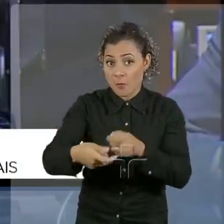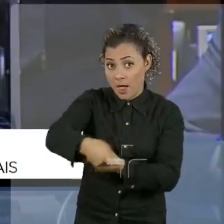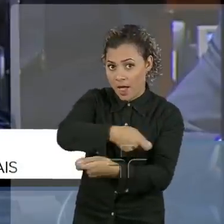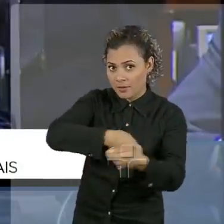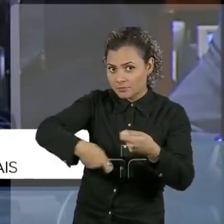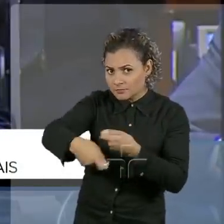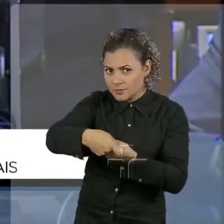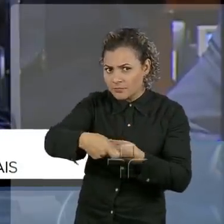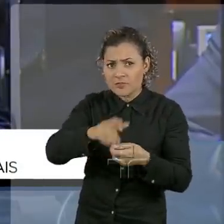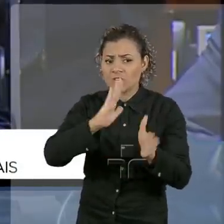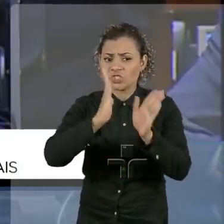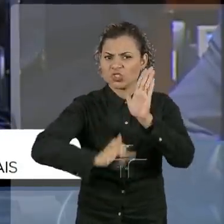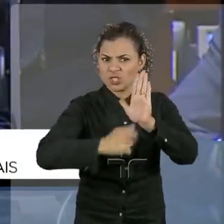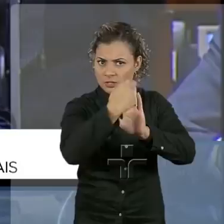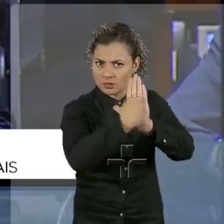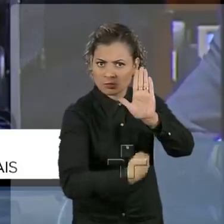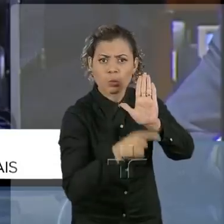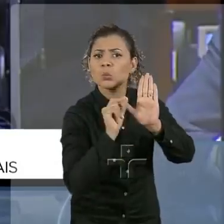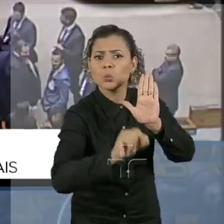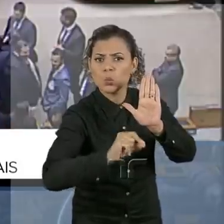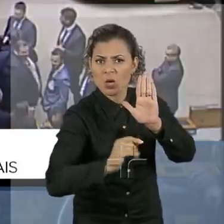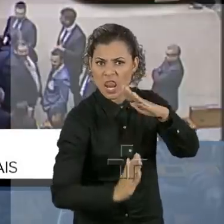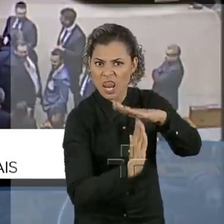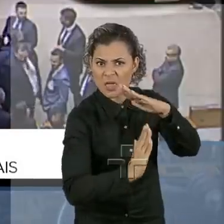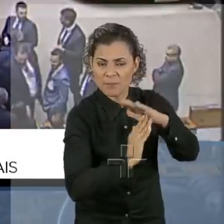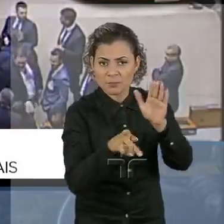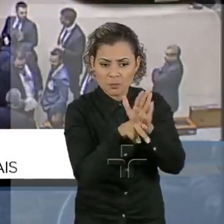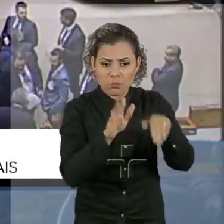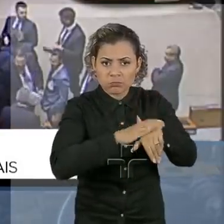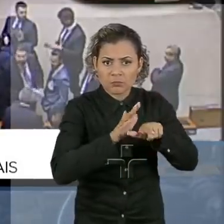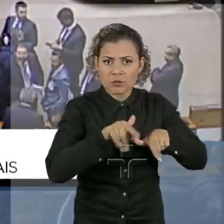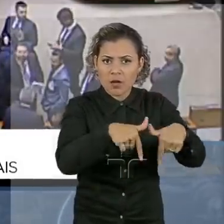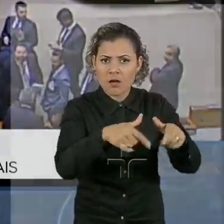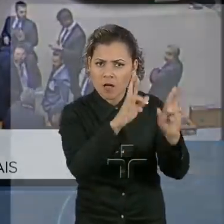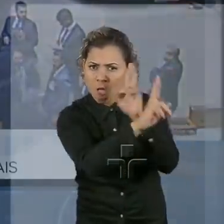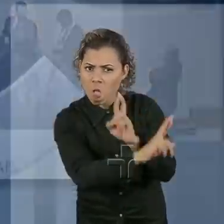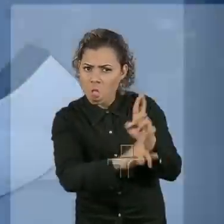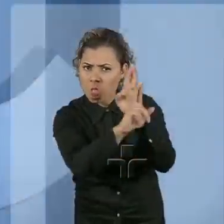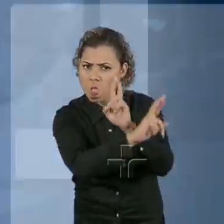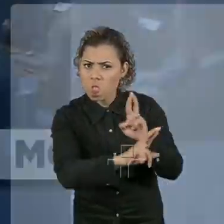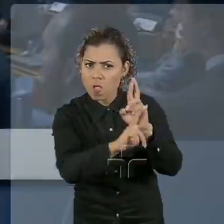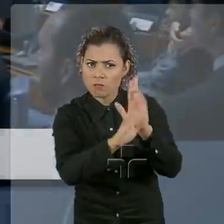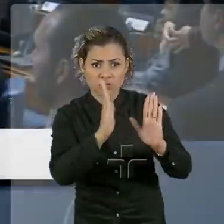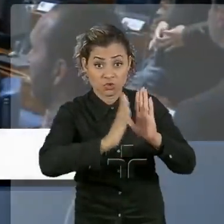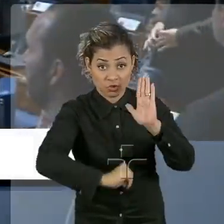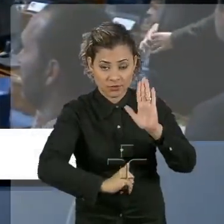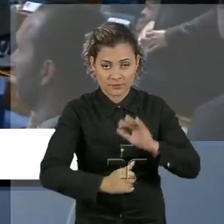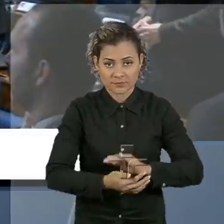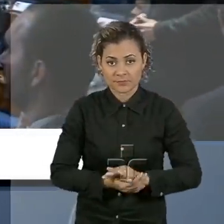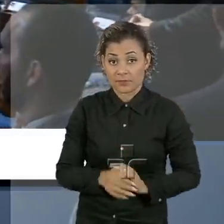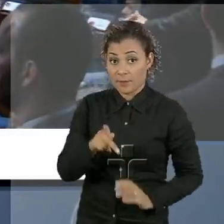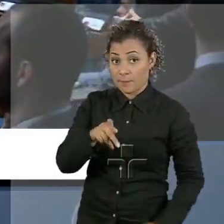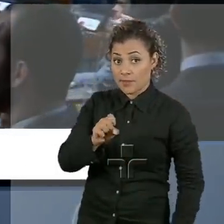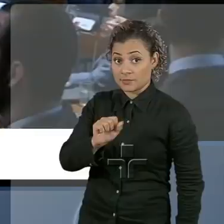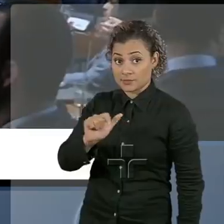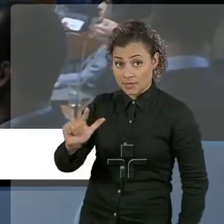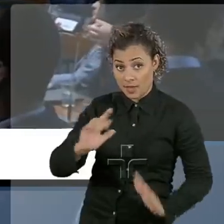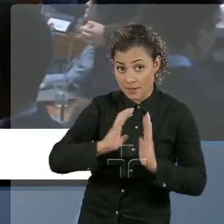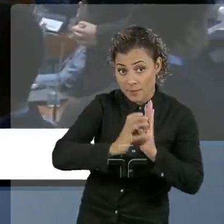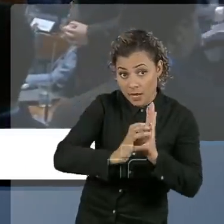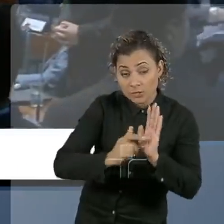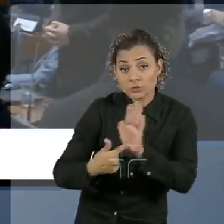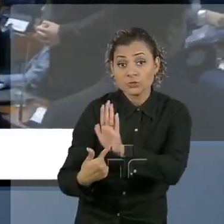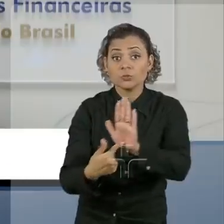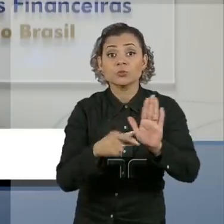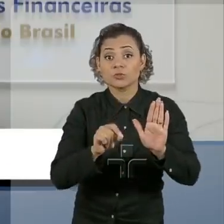e retira do texto limite para a atuação dos auditores fiscais. PSL pretende devolver